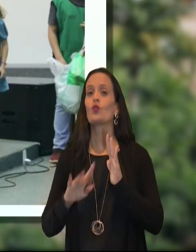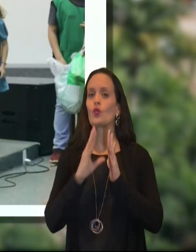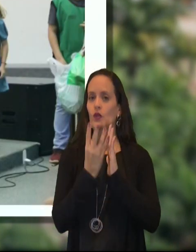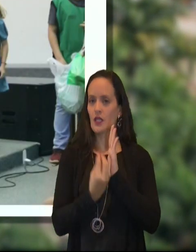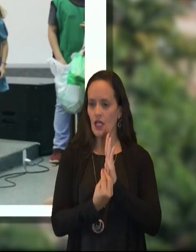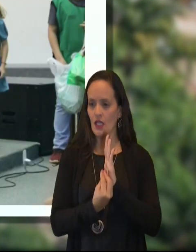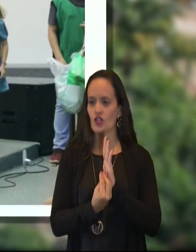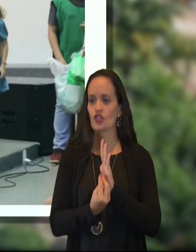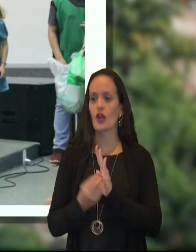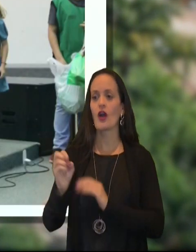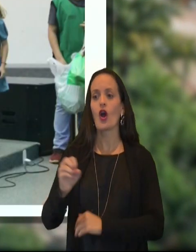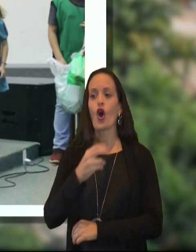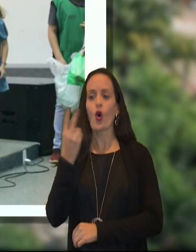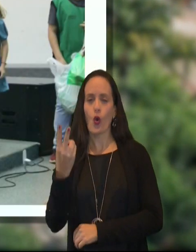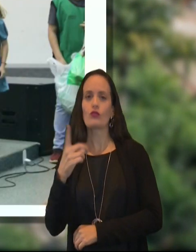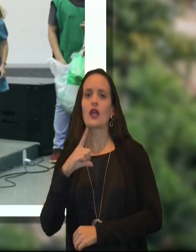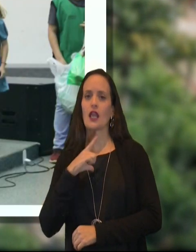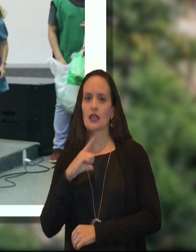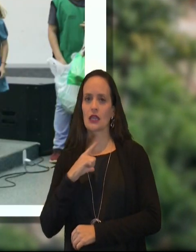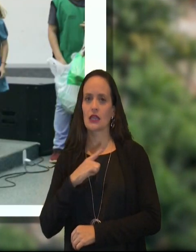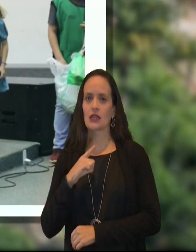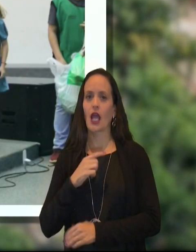3244-8806 ou